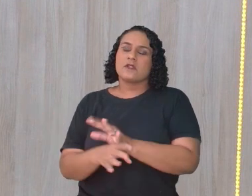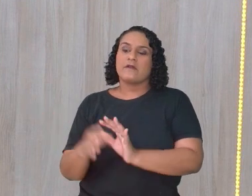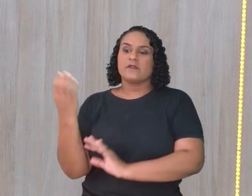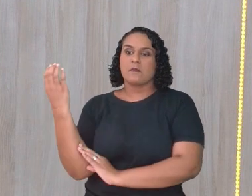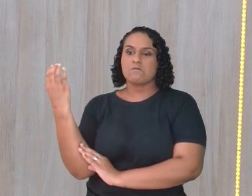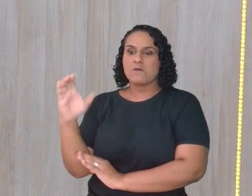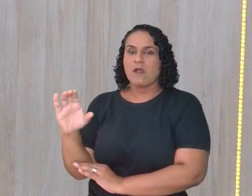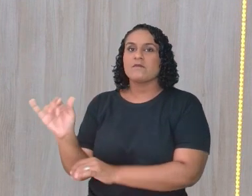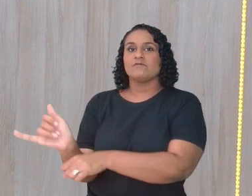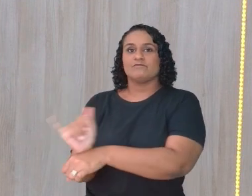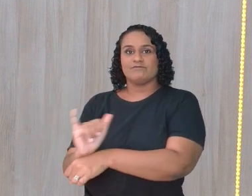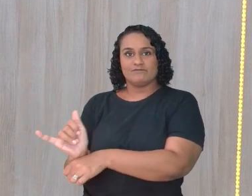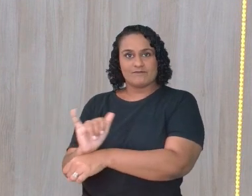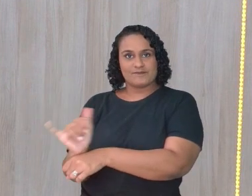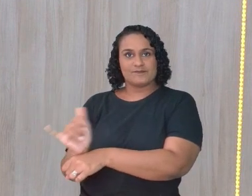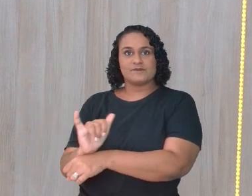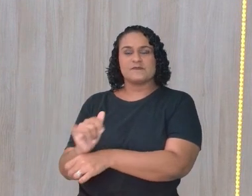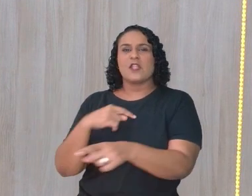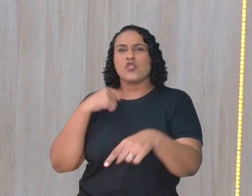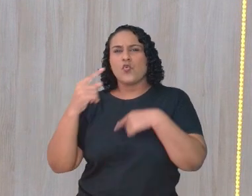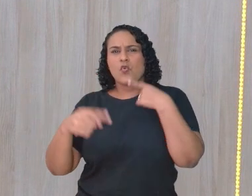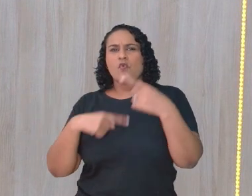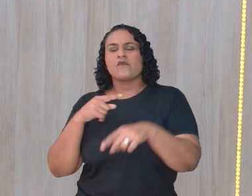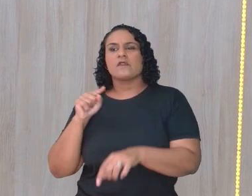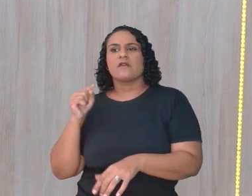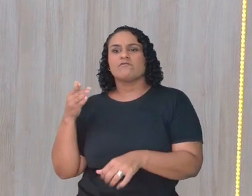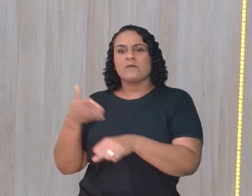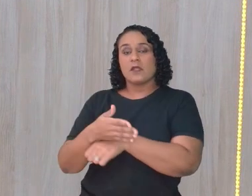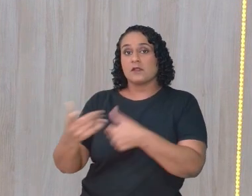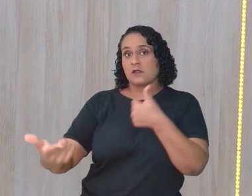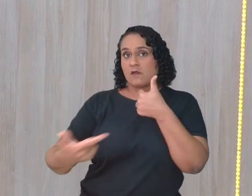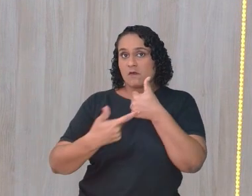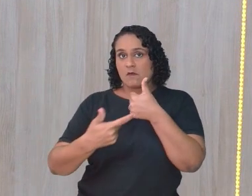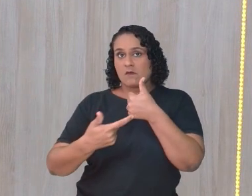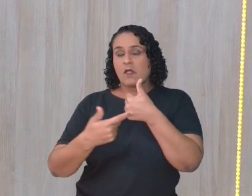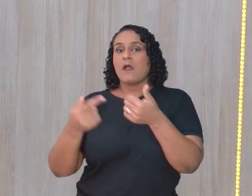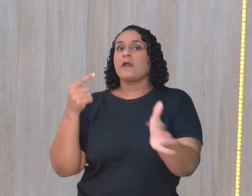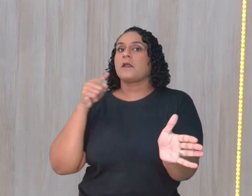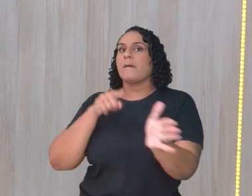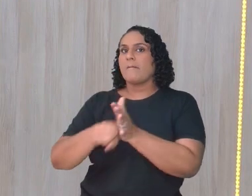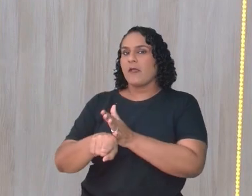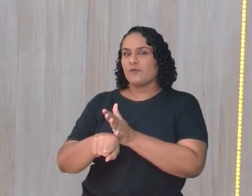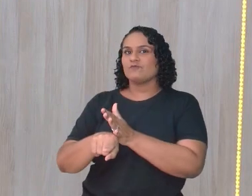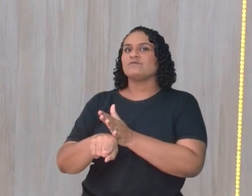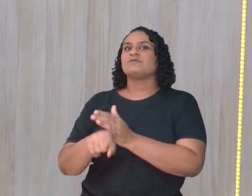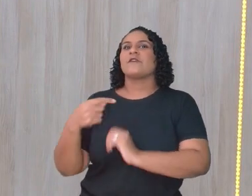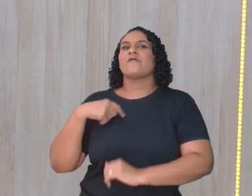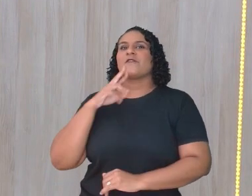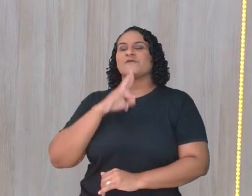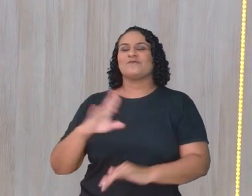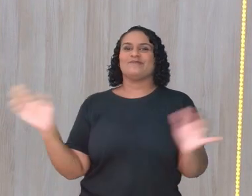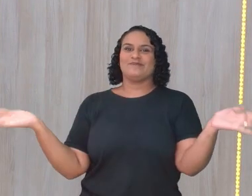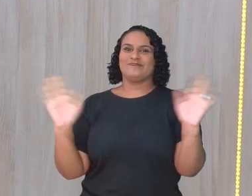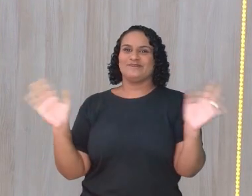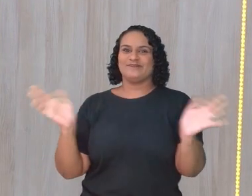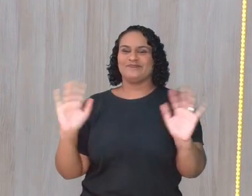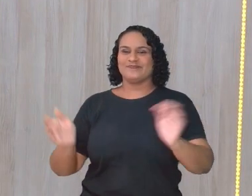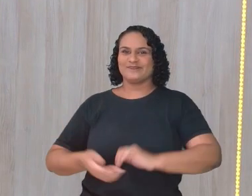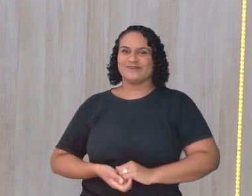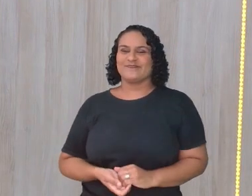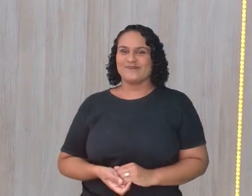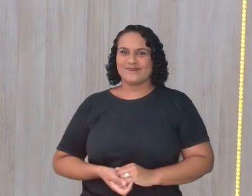no YouTube. Qualquer dúvida, vai lá, dá um like, bota a perguntinha que eu irei responder. Tchau, tchau, pessoal.